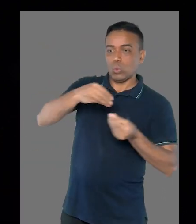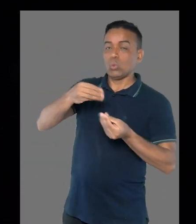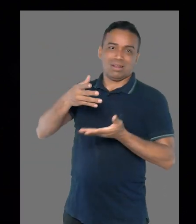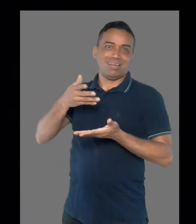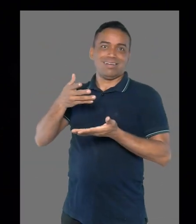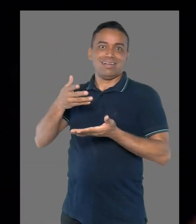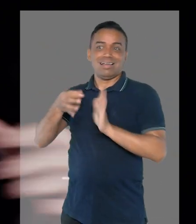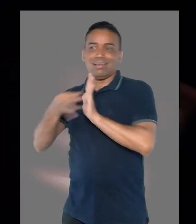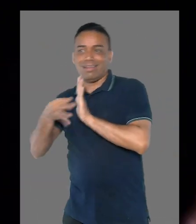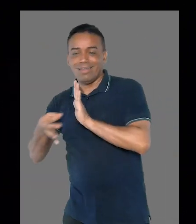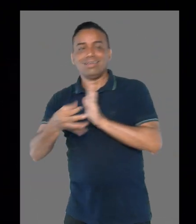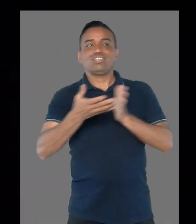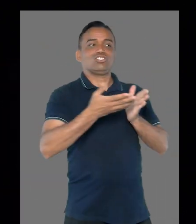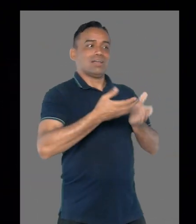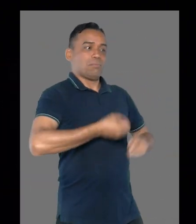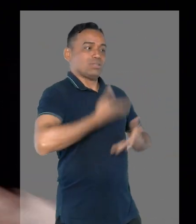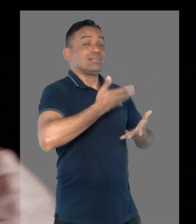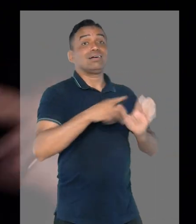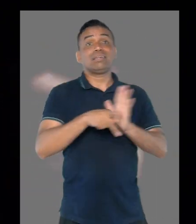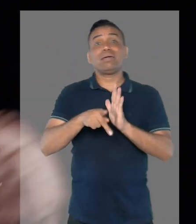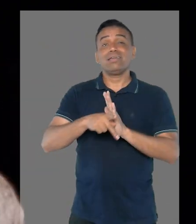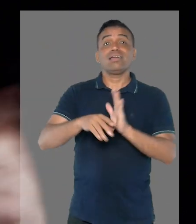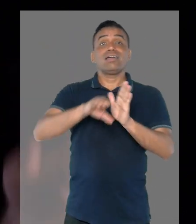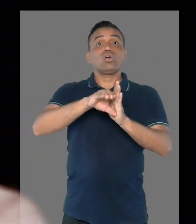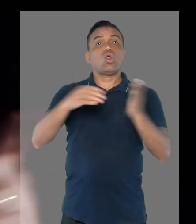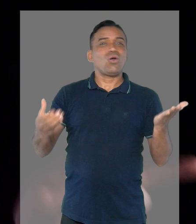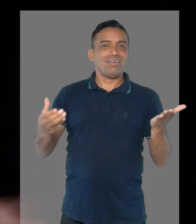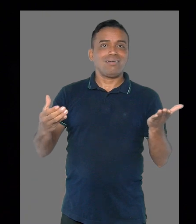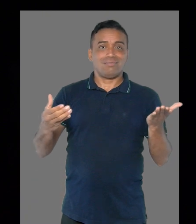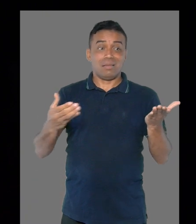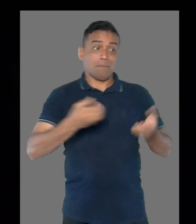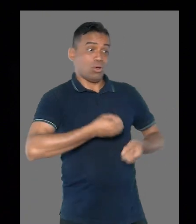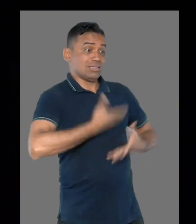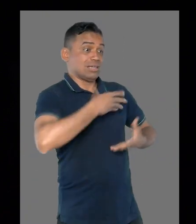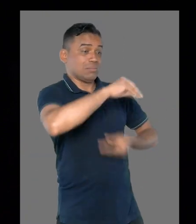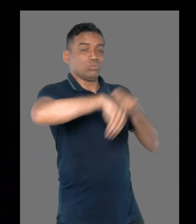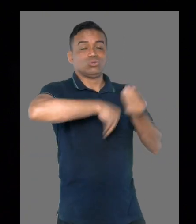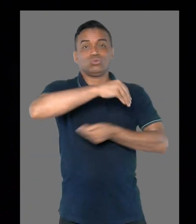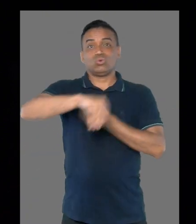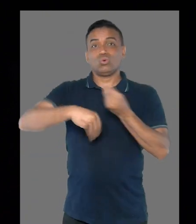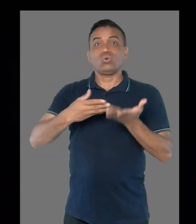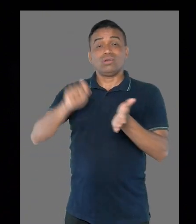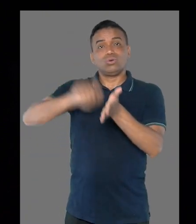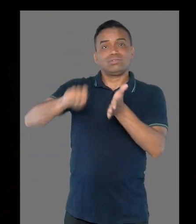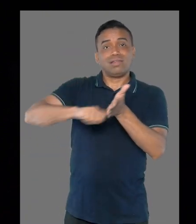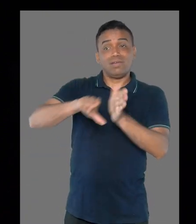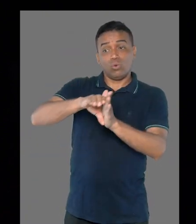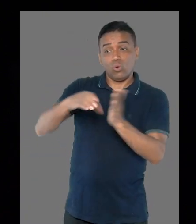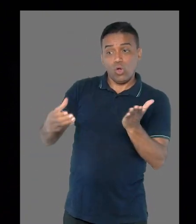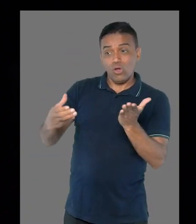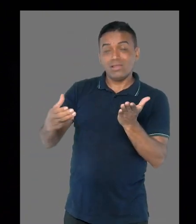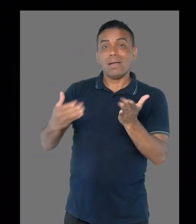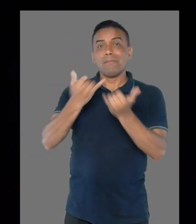muito, sabe? E no cronista também. O Rafael cronista e o Rafael poeta se misturam muito. Na maioria dos momentos quando eu estou escrevendo crônica, eu